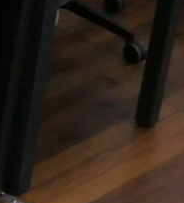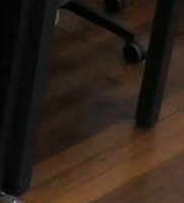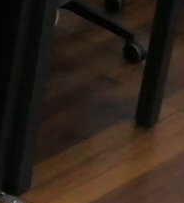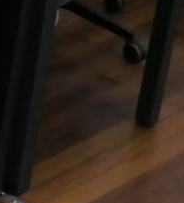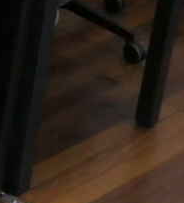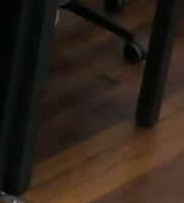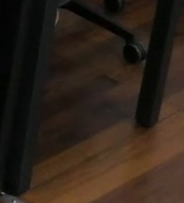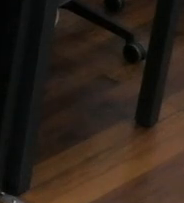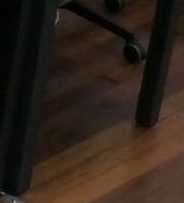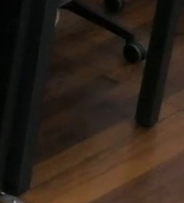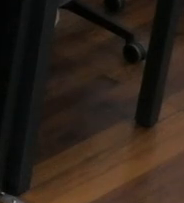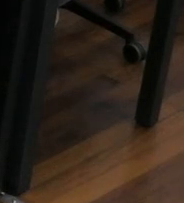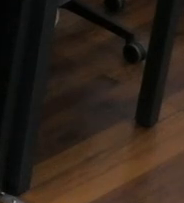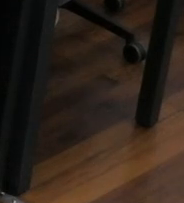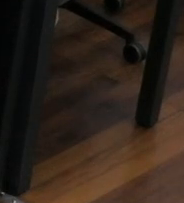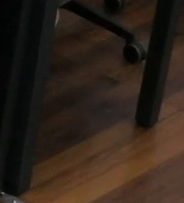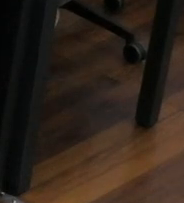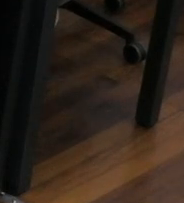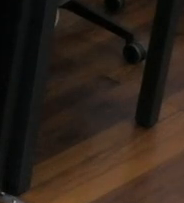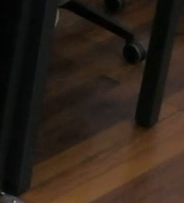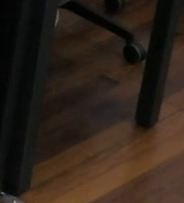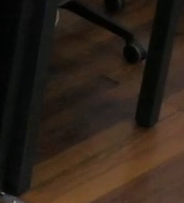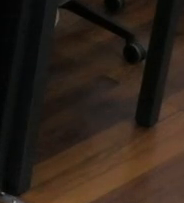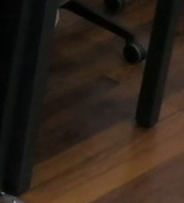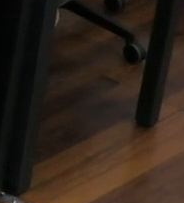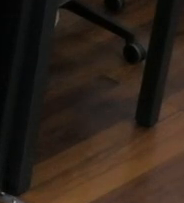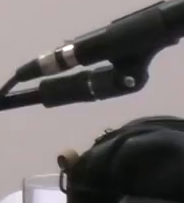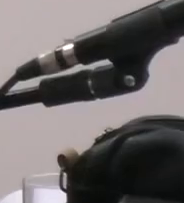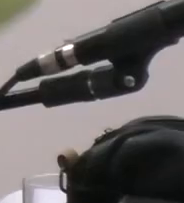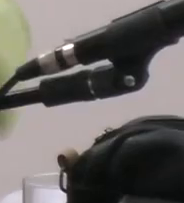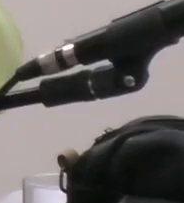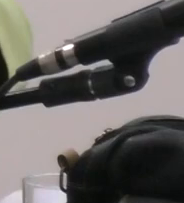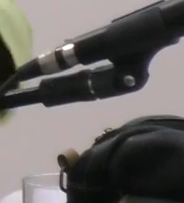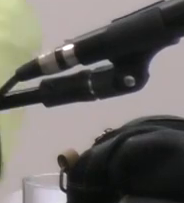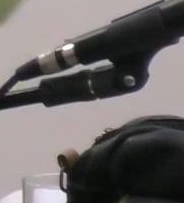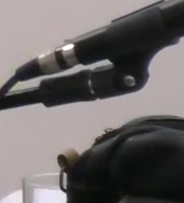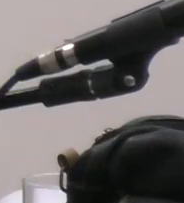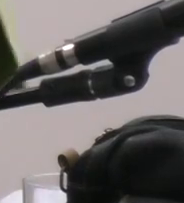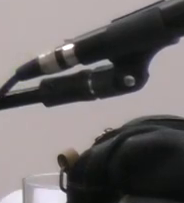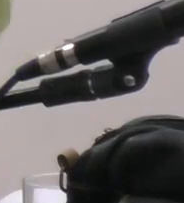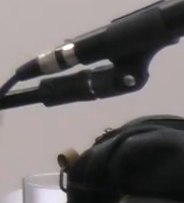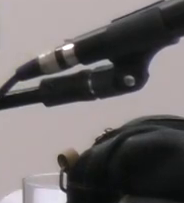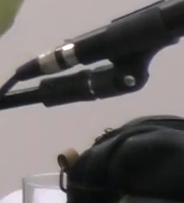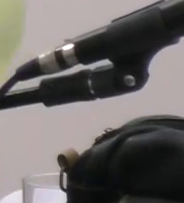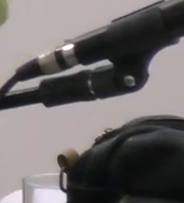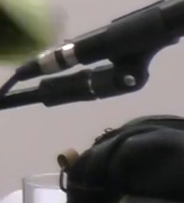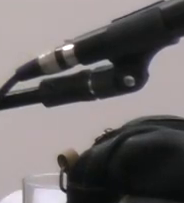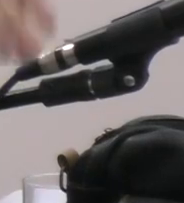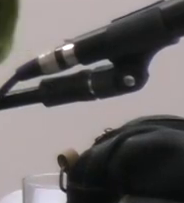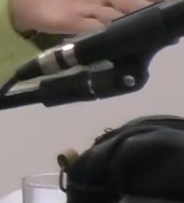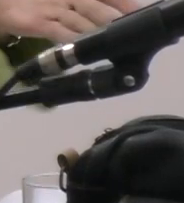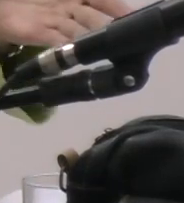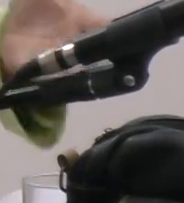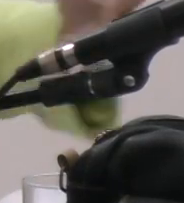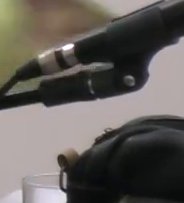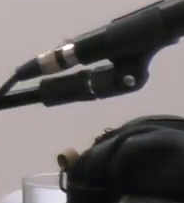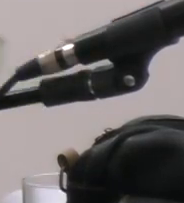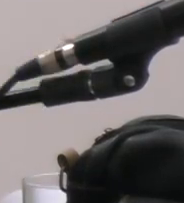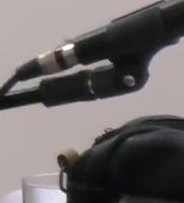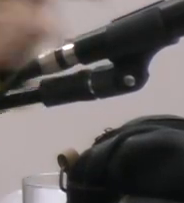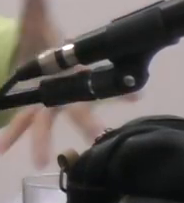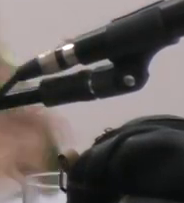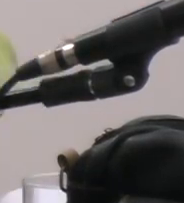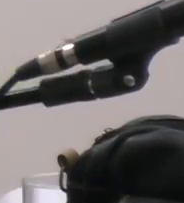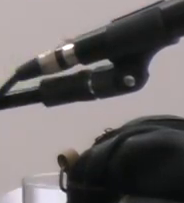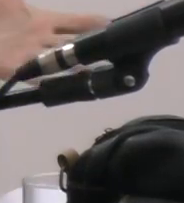dado P ideia a Marinha do Brasil tem que fazer a força da tarefa para retirar o navio e tem Docas que pode dar o suporte para isso é só